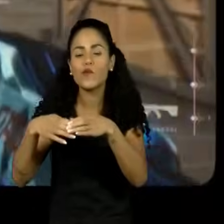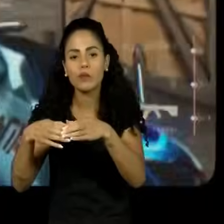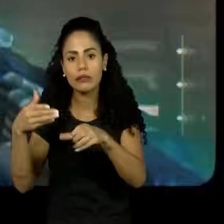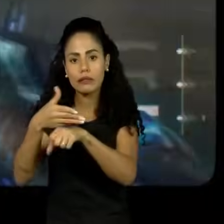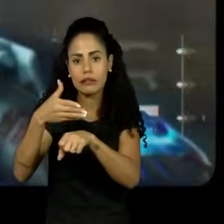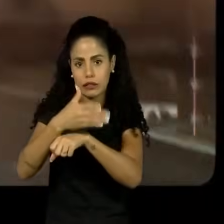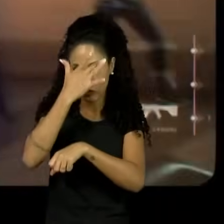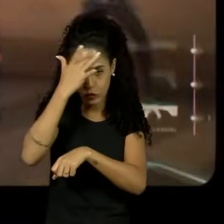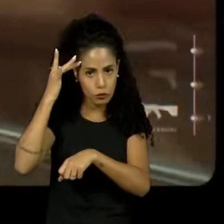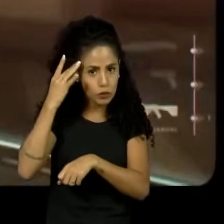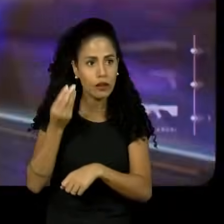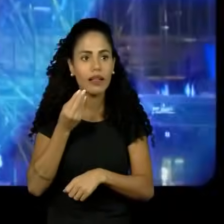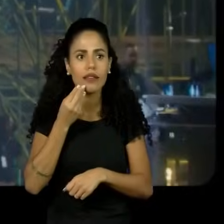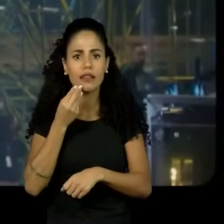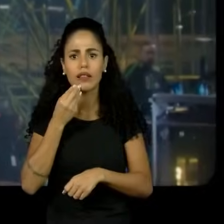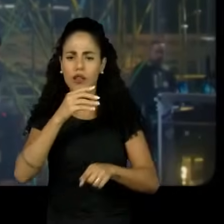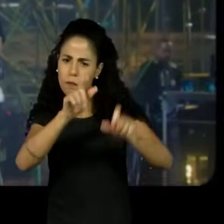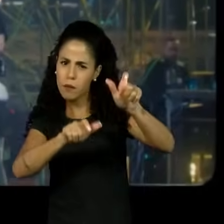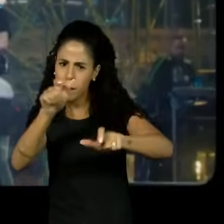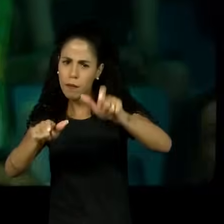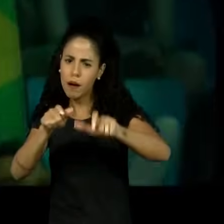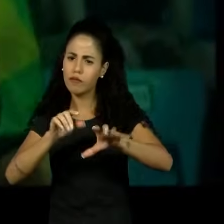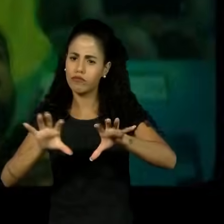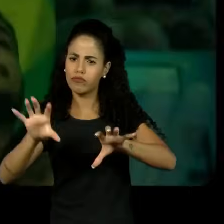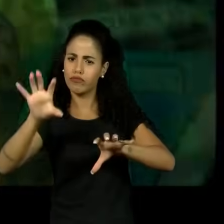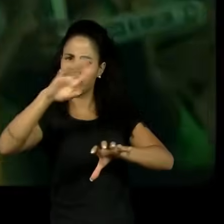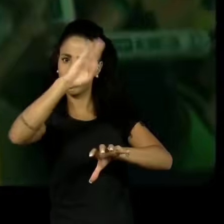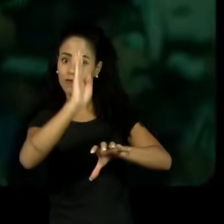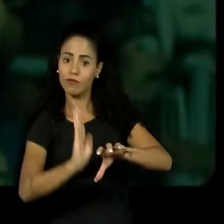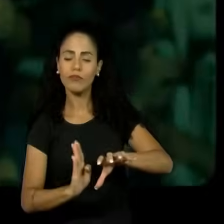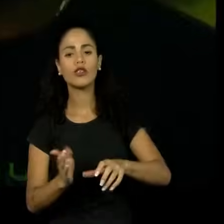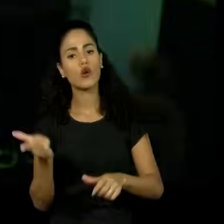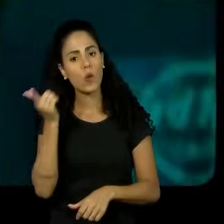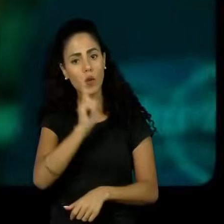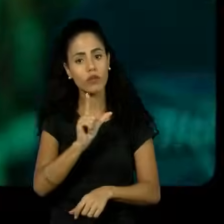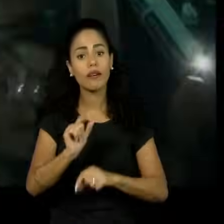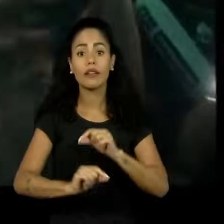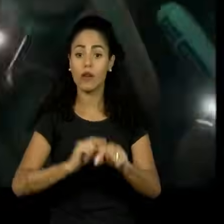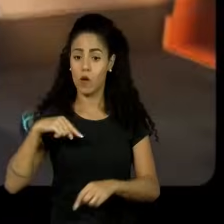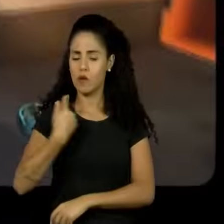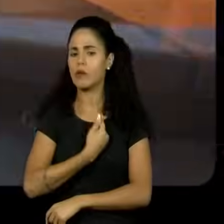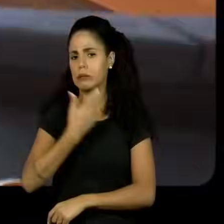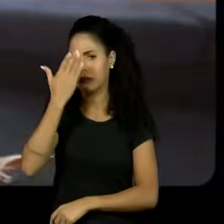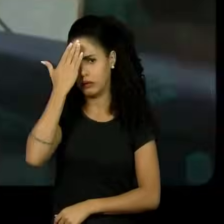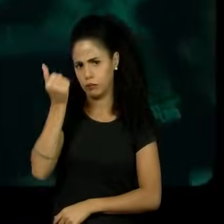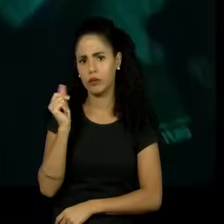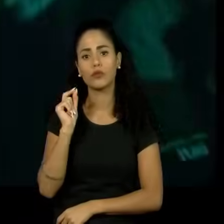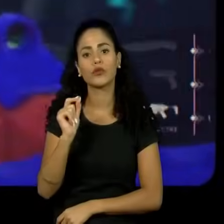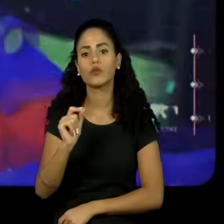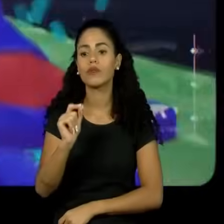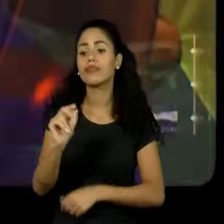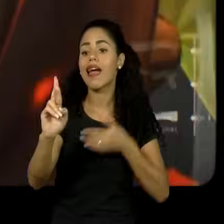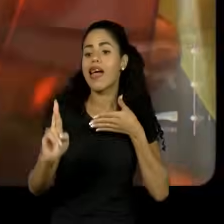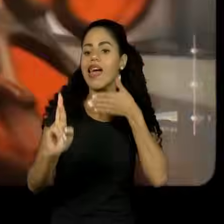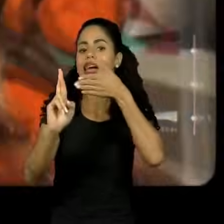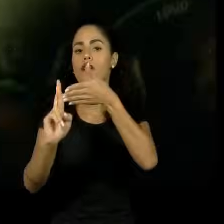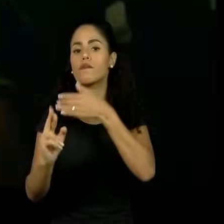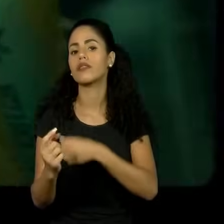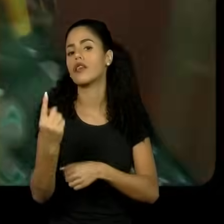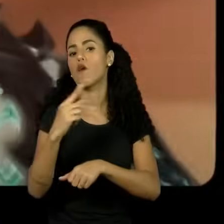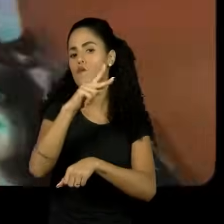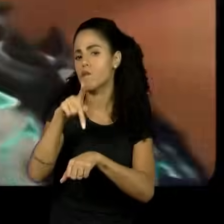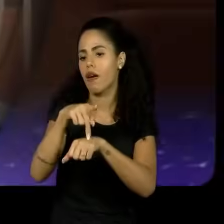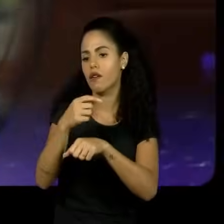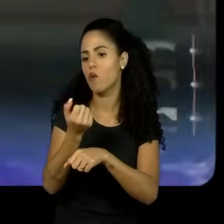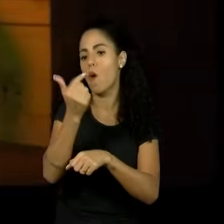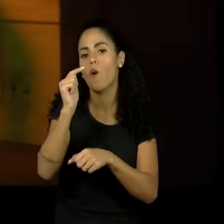que a gente seja de muitas regiões diferentes do Brasil. Então a gente sabe que representar a Loud, que é uma organização